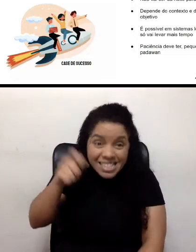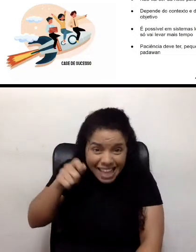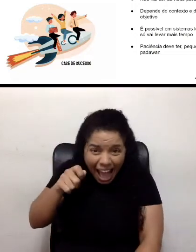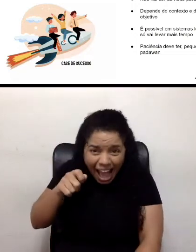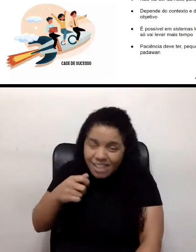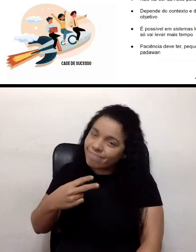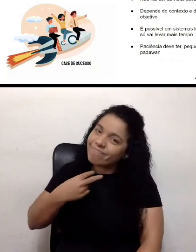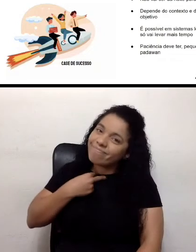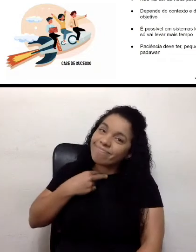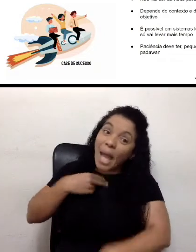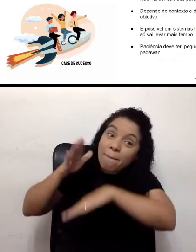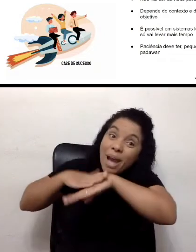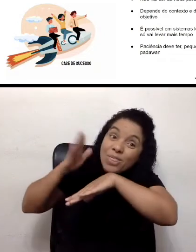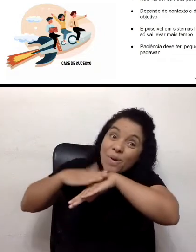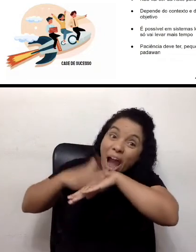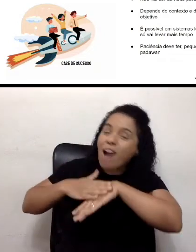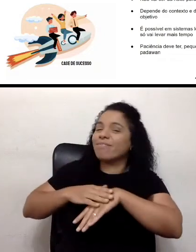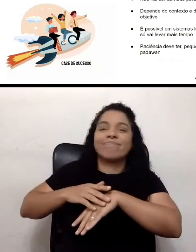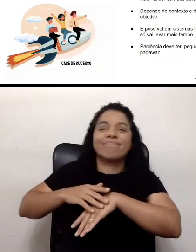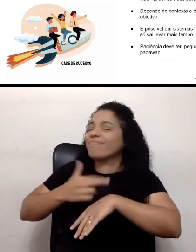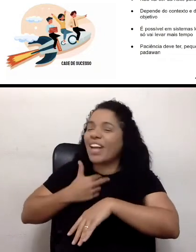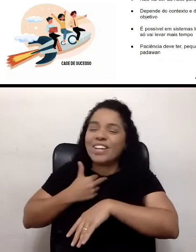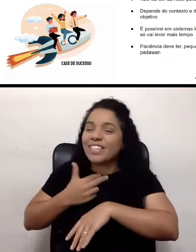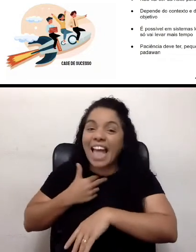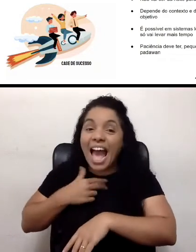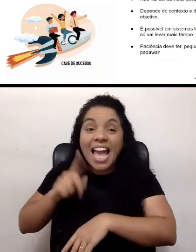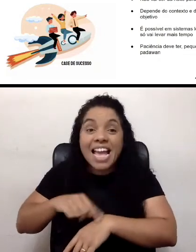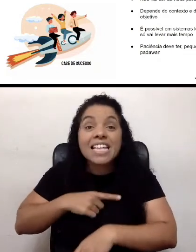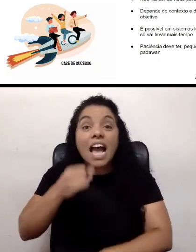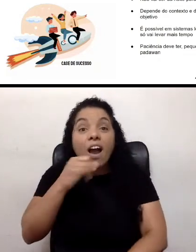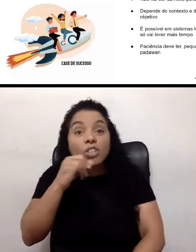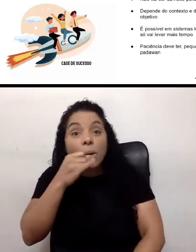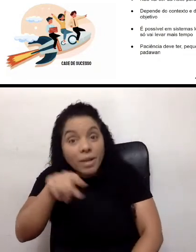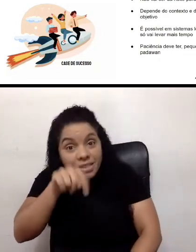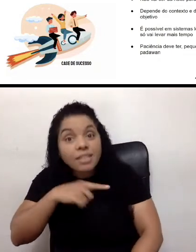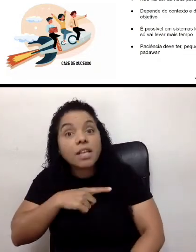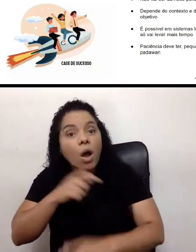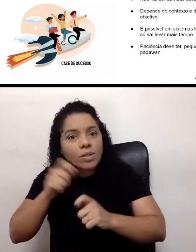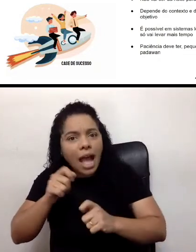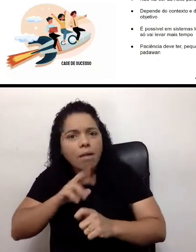A automação vem para isso, para você trazer o valor e o tempo de resposta ser menor.